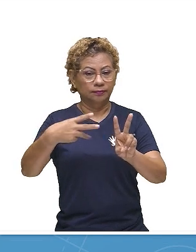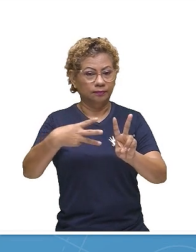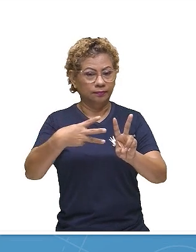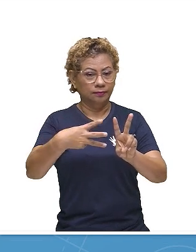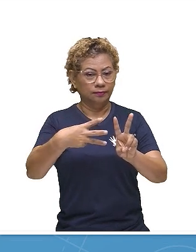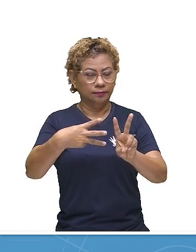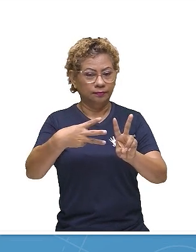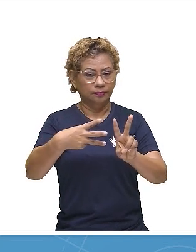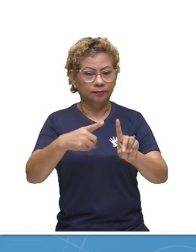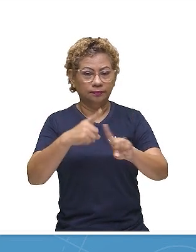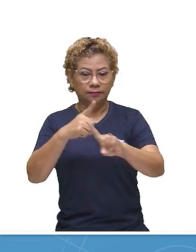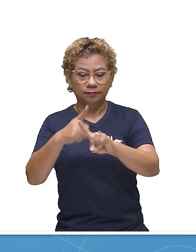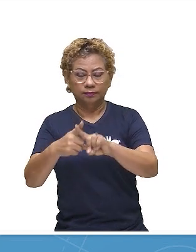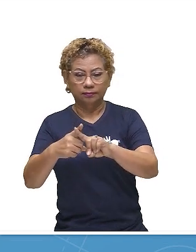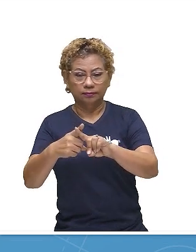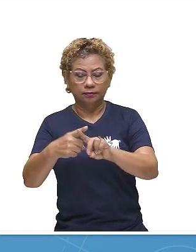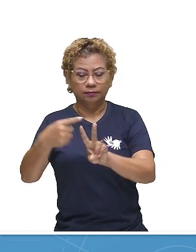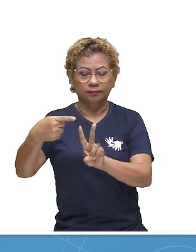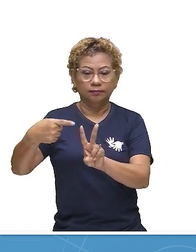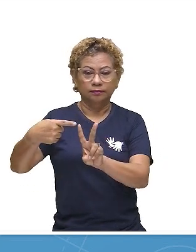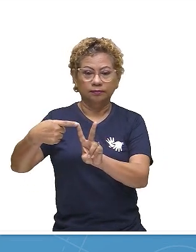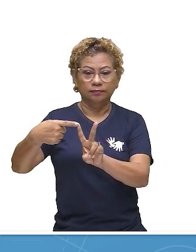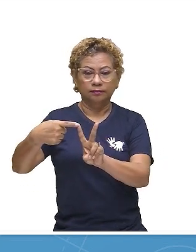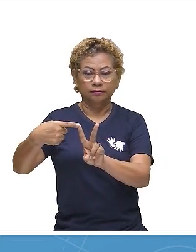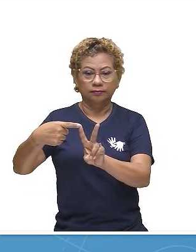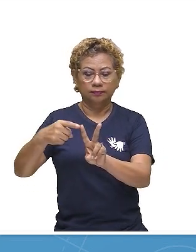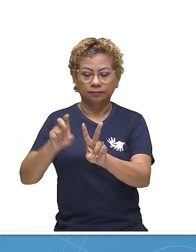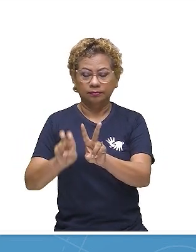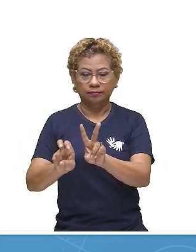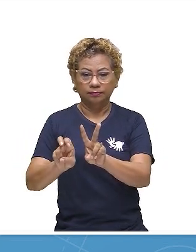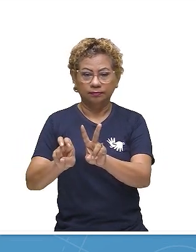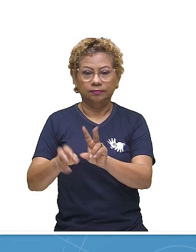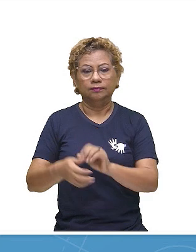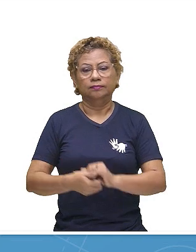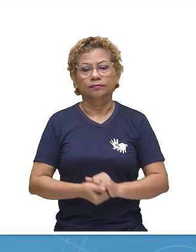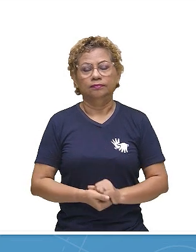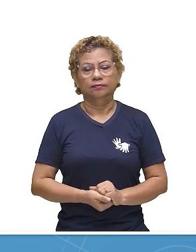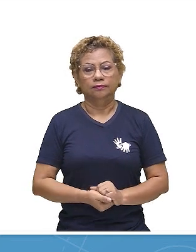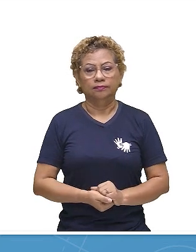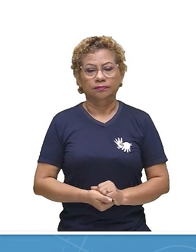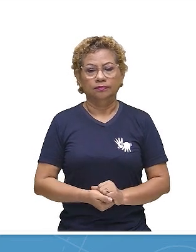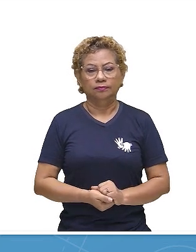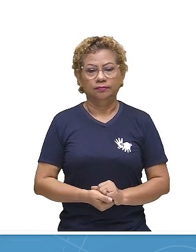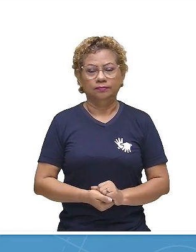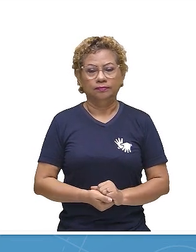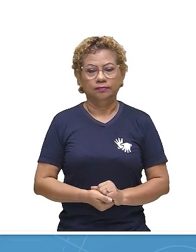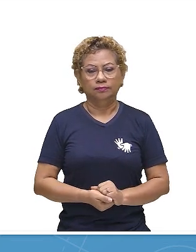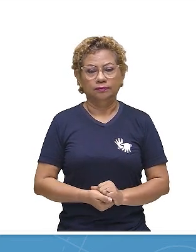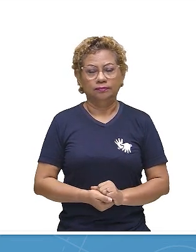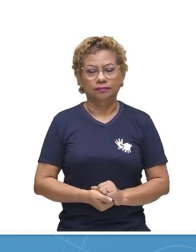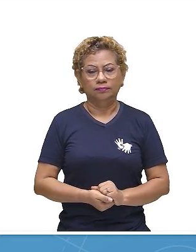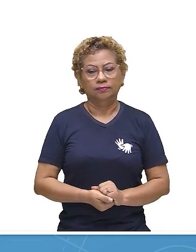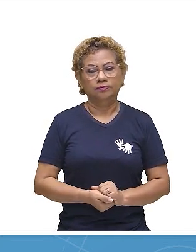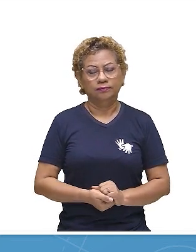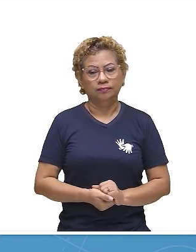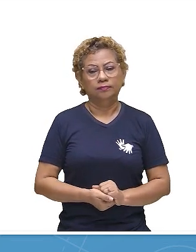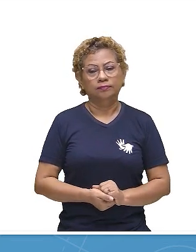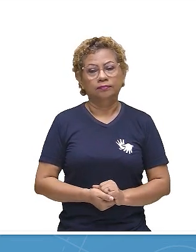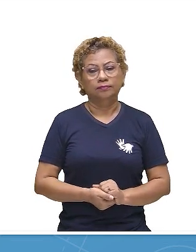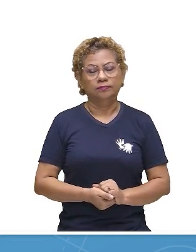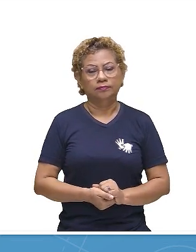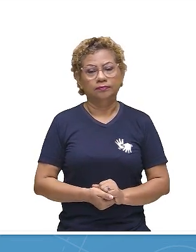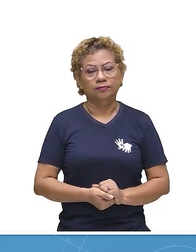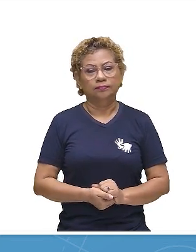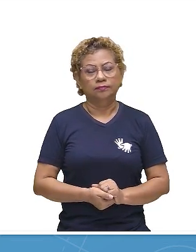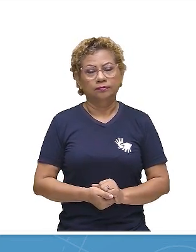que multiplica raiz quadrada de 5. Eu posso dizer que isso daqui é igual